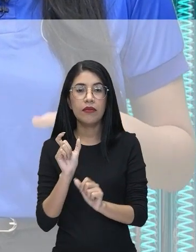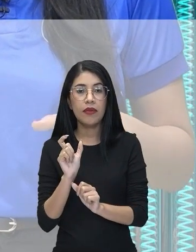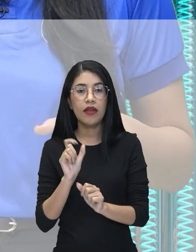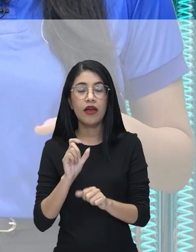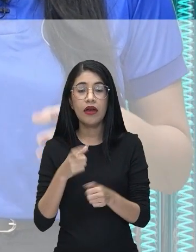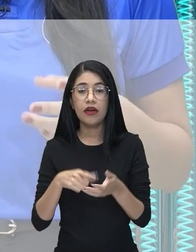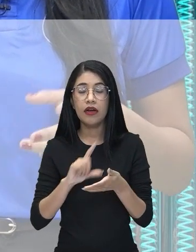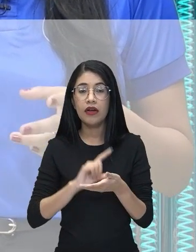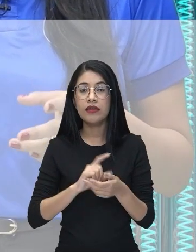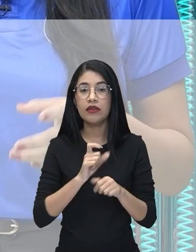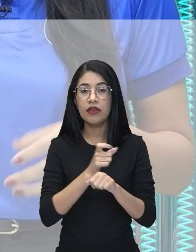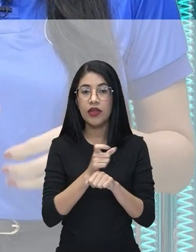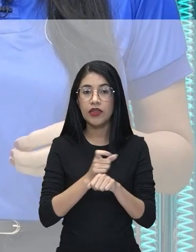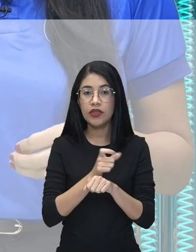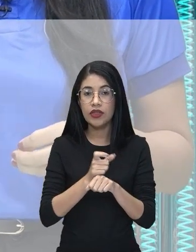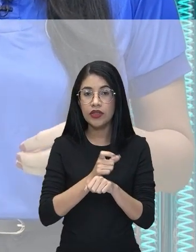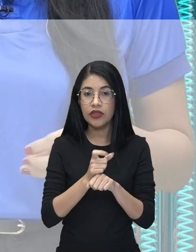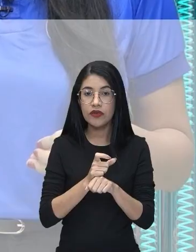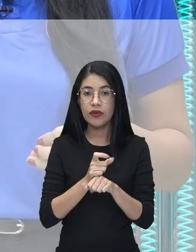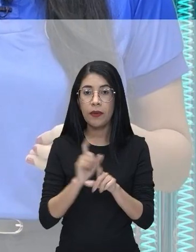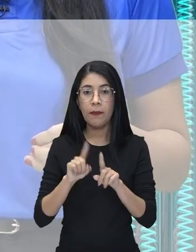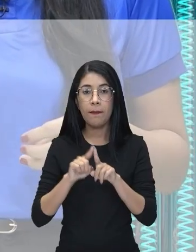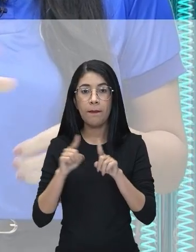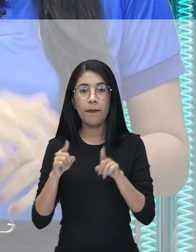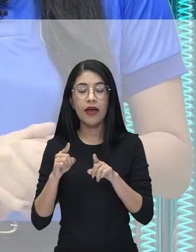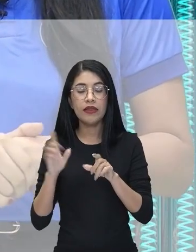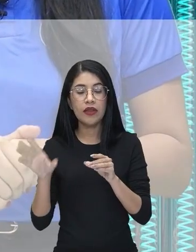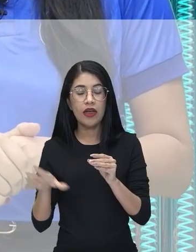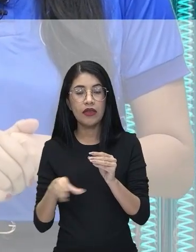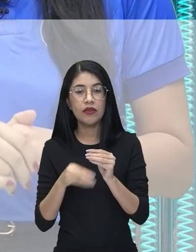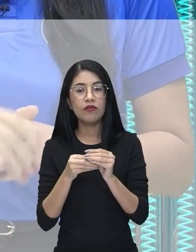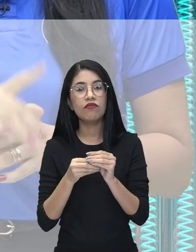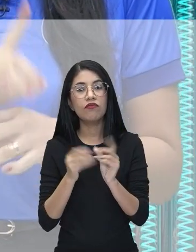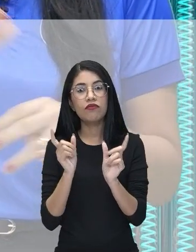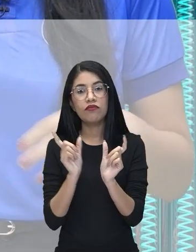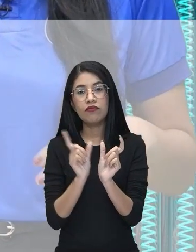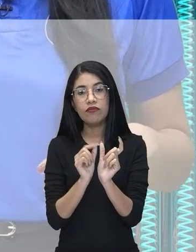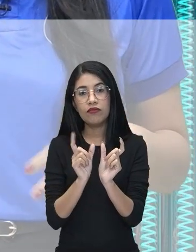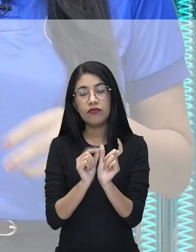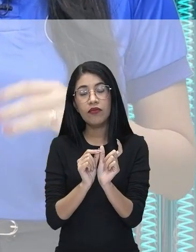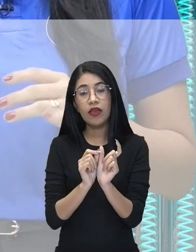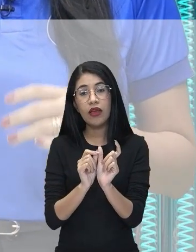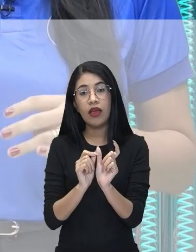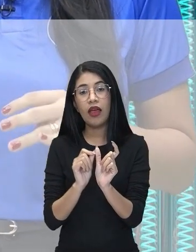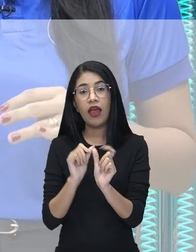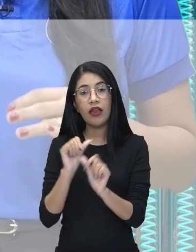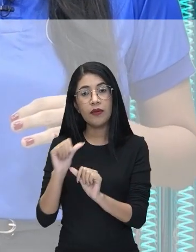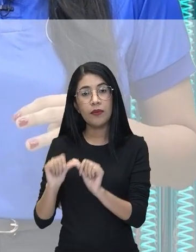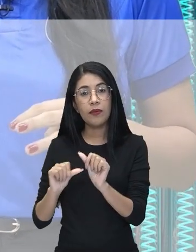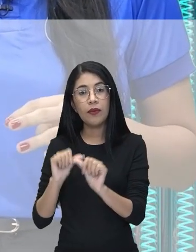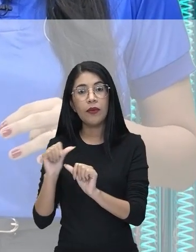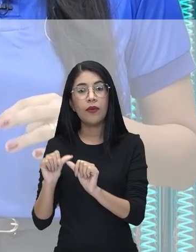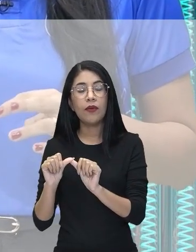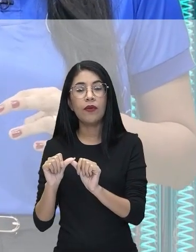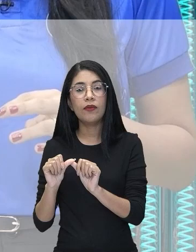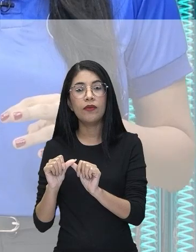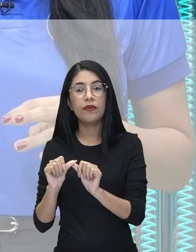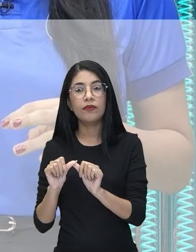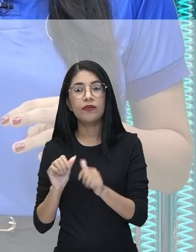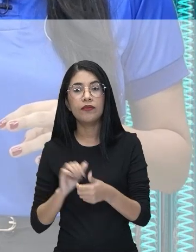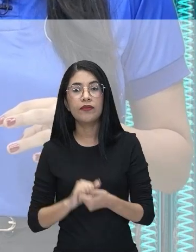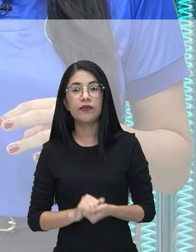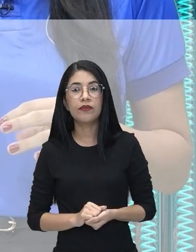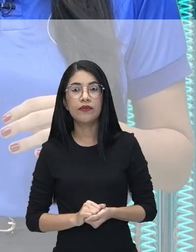adjetivo big, grande, mas quando eu adicionei esse sufixo, ele já foi transformado para o maior.